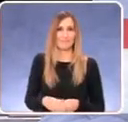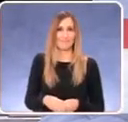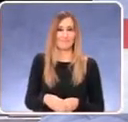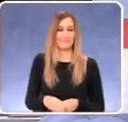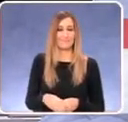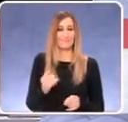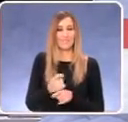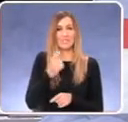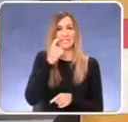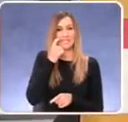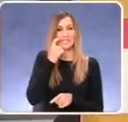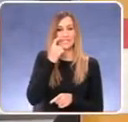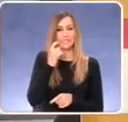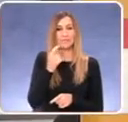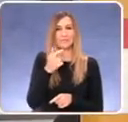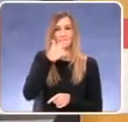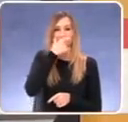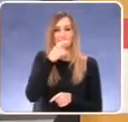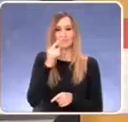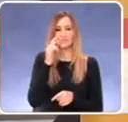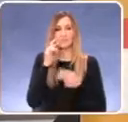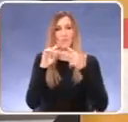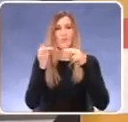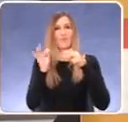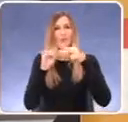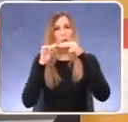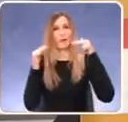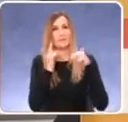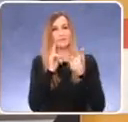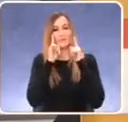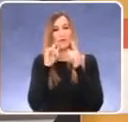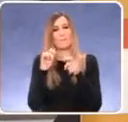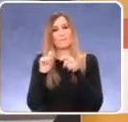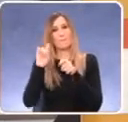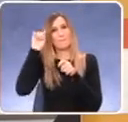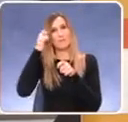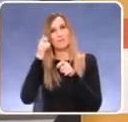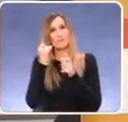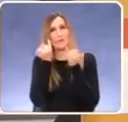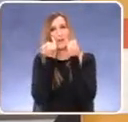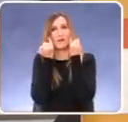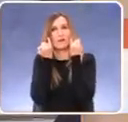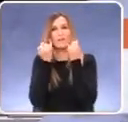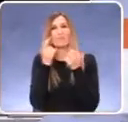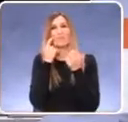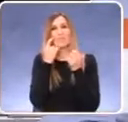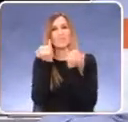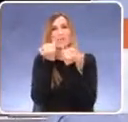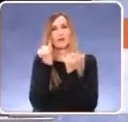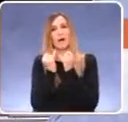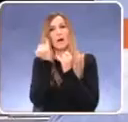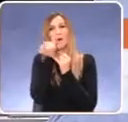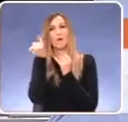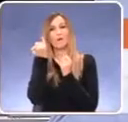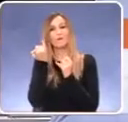ali uns dentes, uma prótese com arames, isso prejudica os outros dentes que estão ainda sãos? Claro. Na verdade, as pessoas pensam que